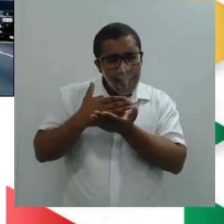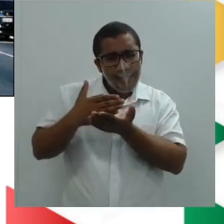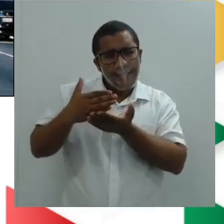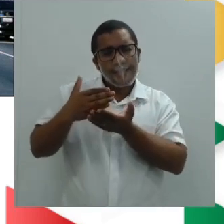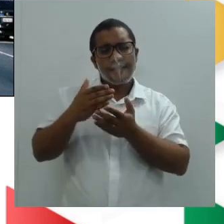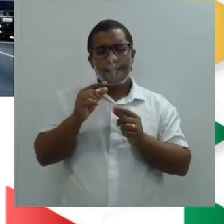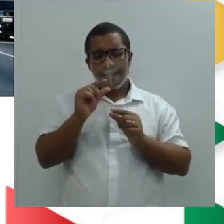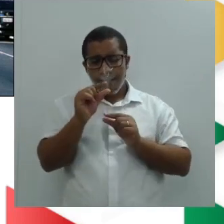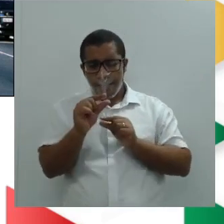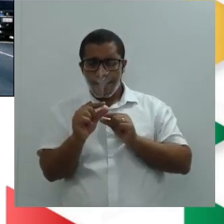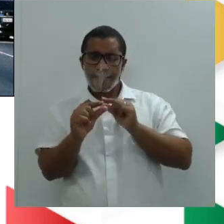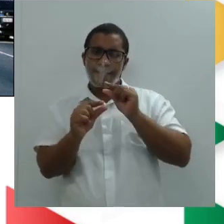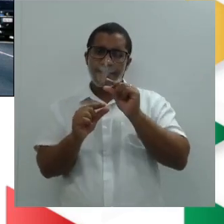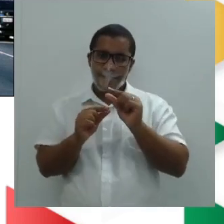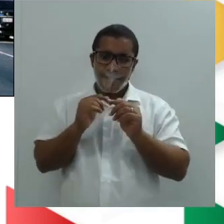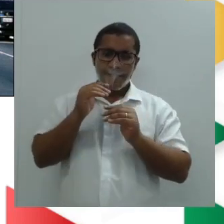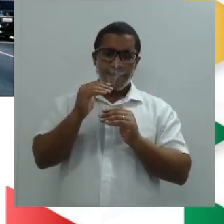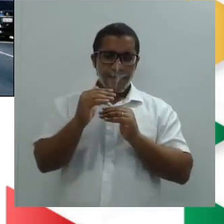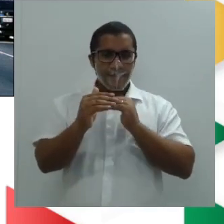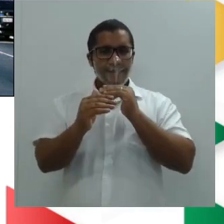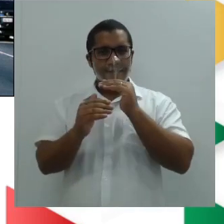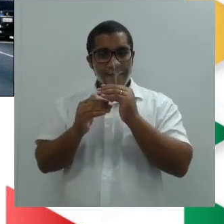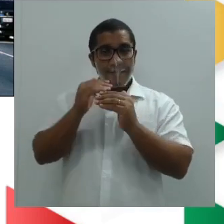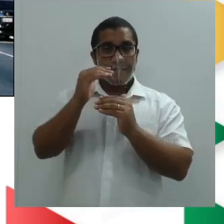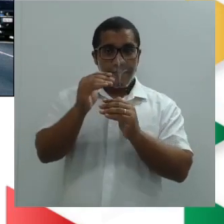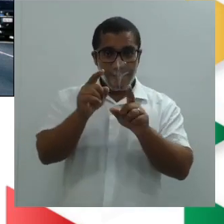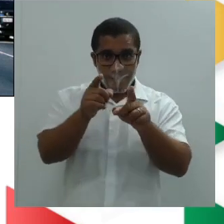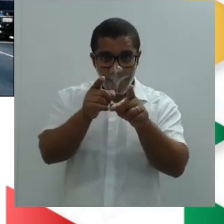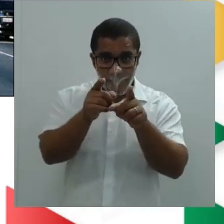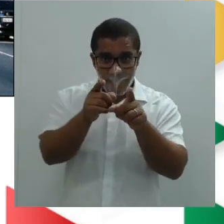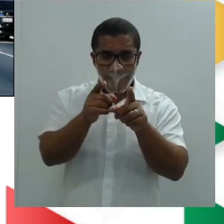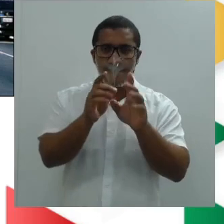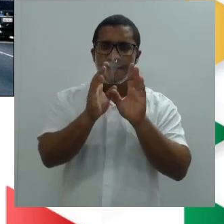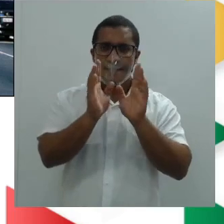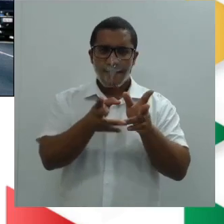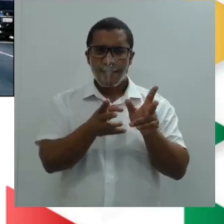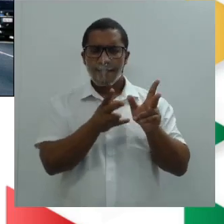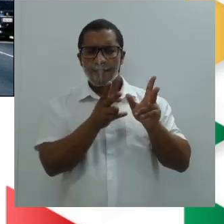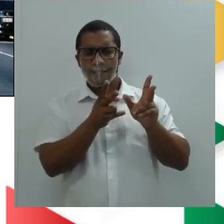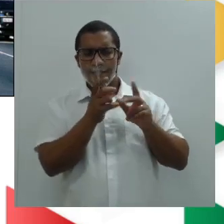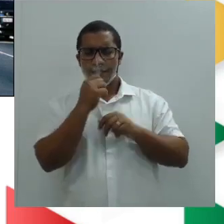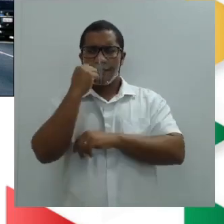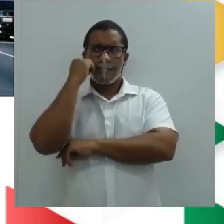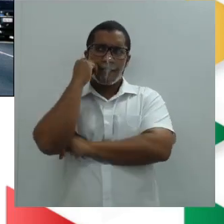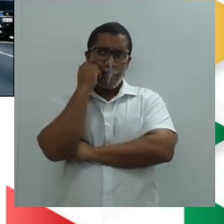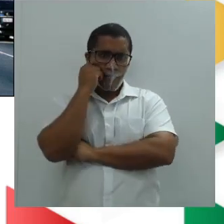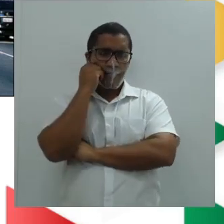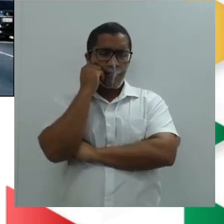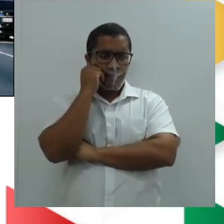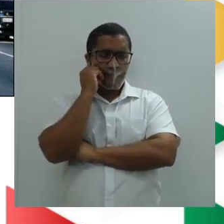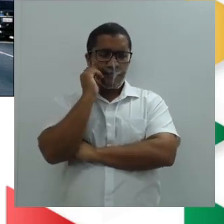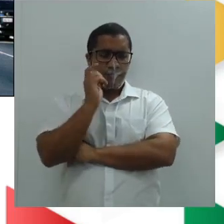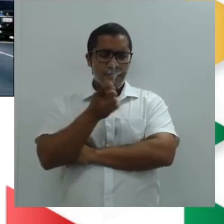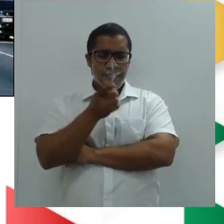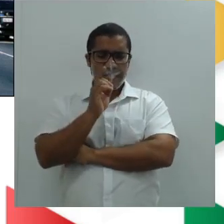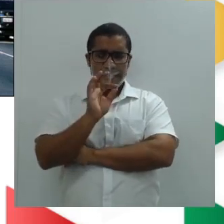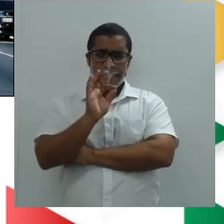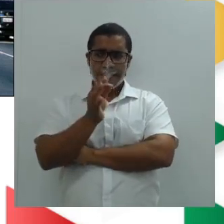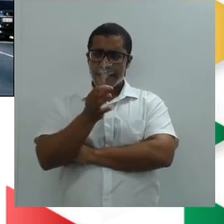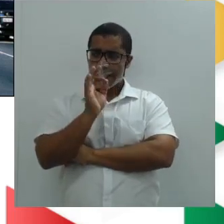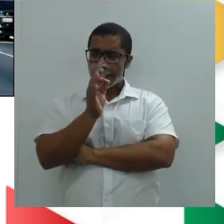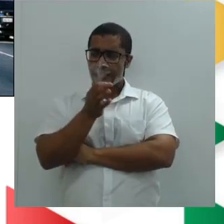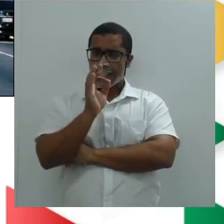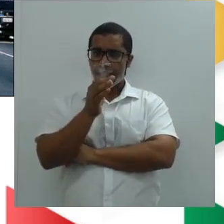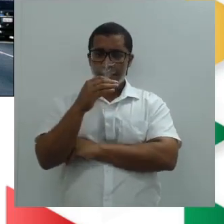Estão engateando devagarzinho, vocês já devem estar colocando isso na mente de vocês, que